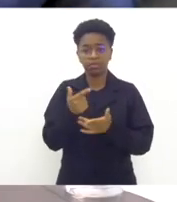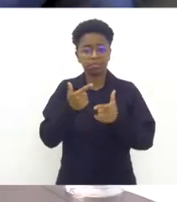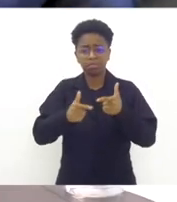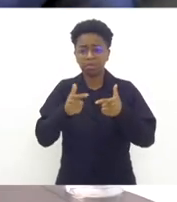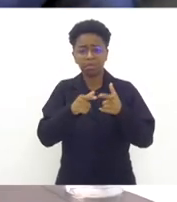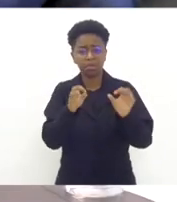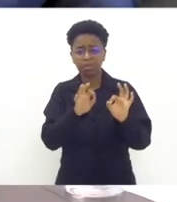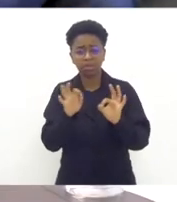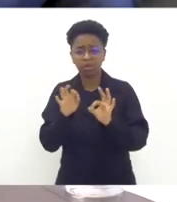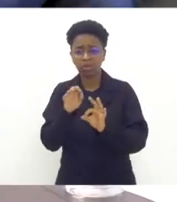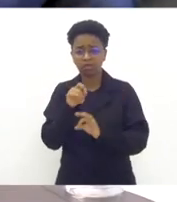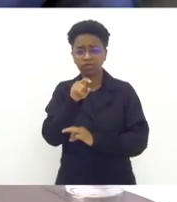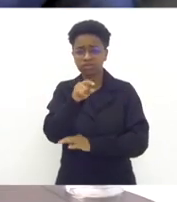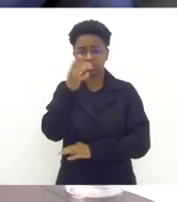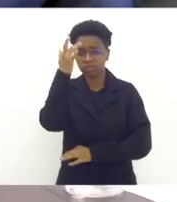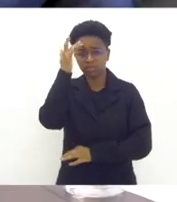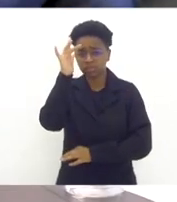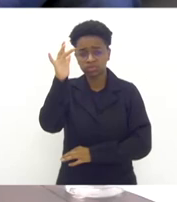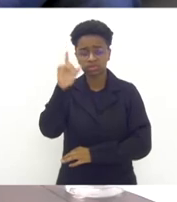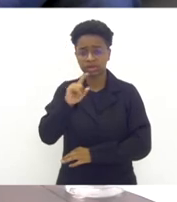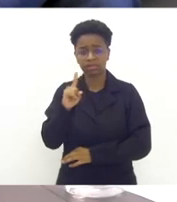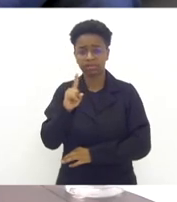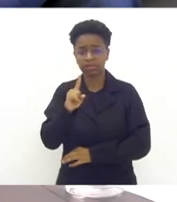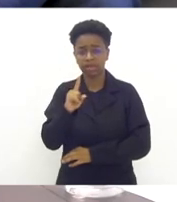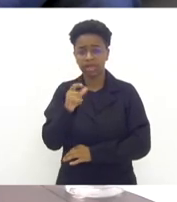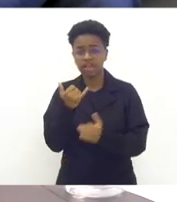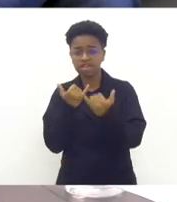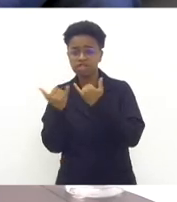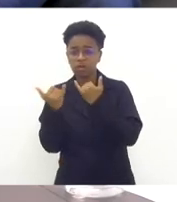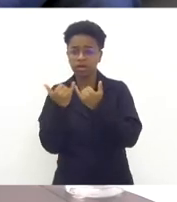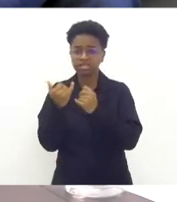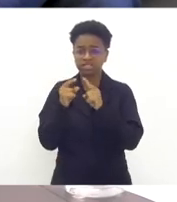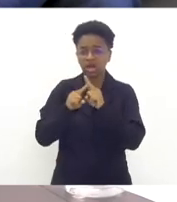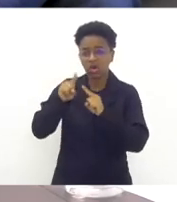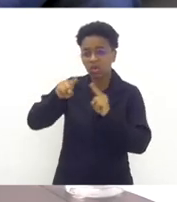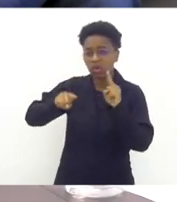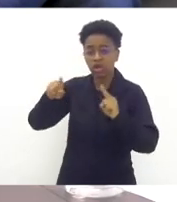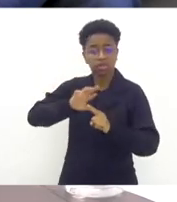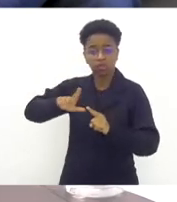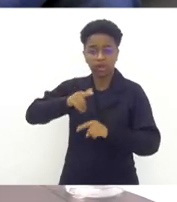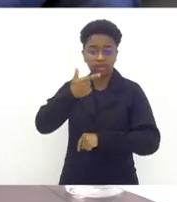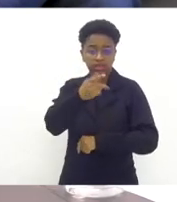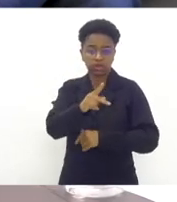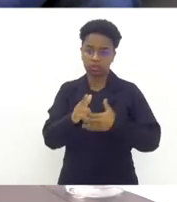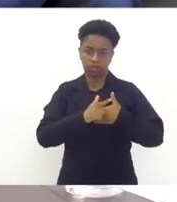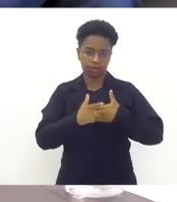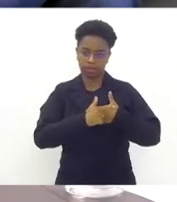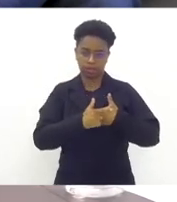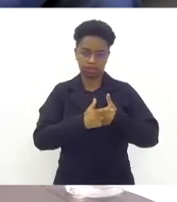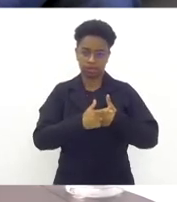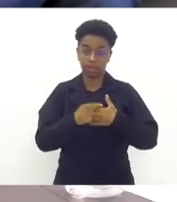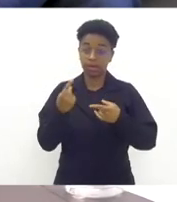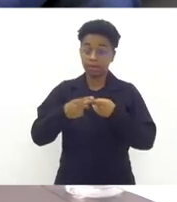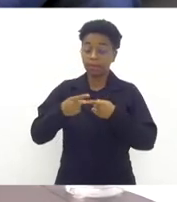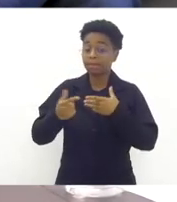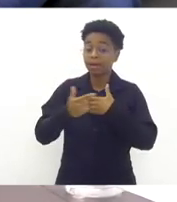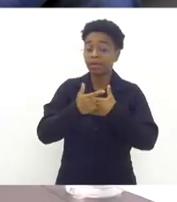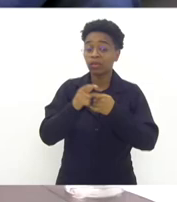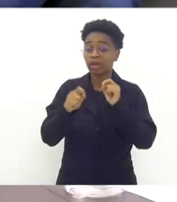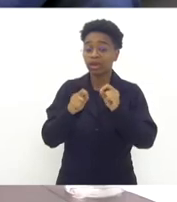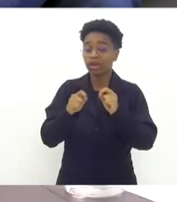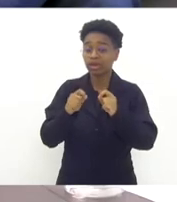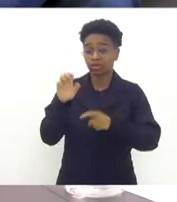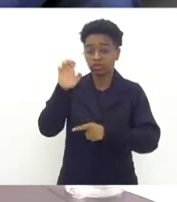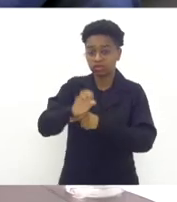nenhum em um senhor não saber precisar um dado estatístico. Essa não é a sua função. A função é do poder público,